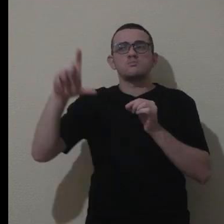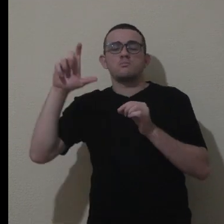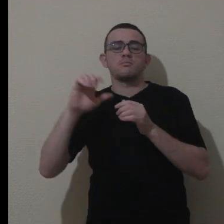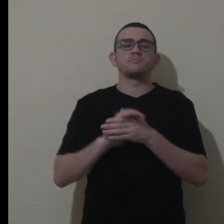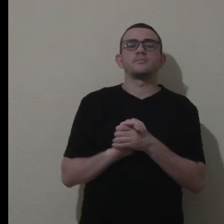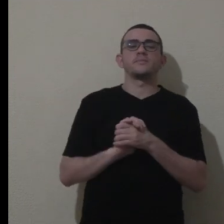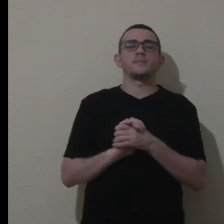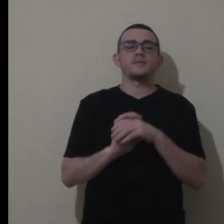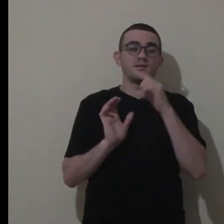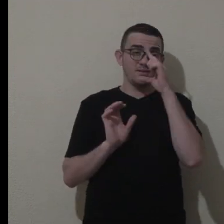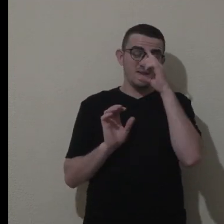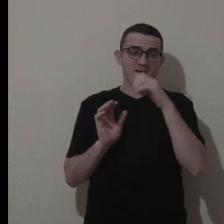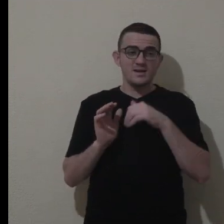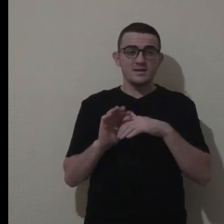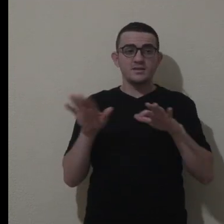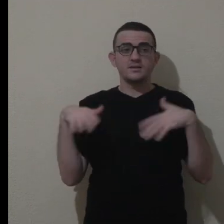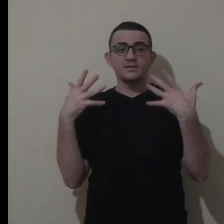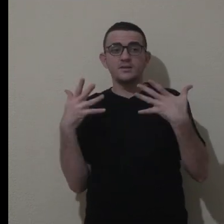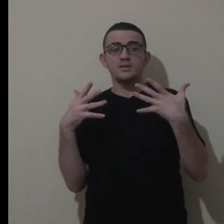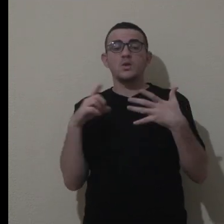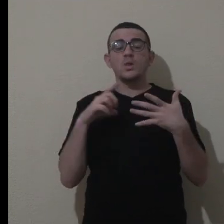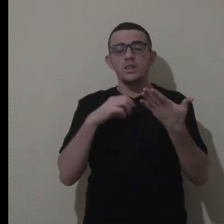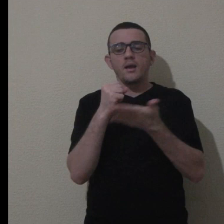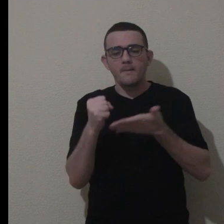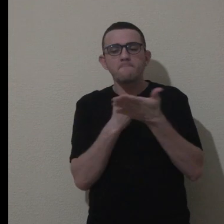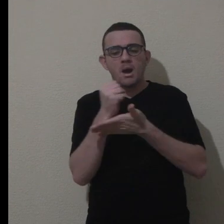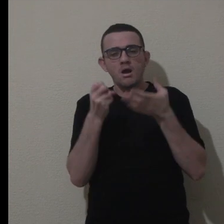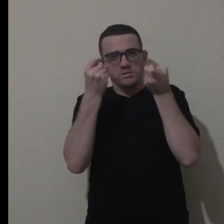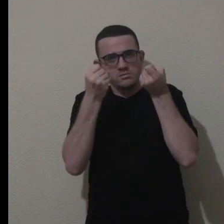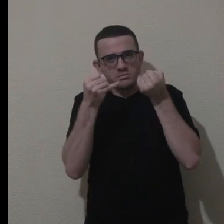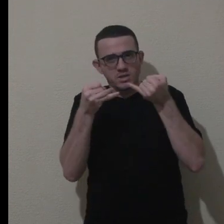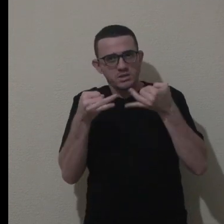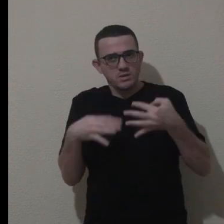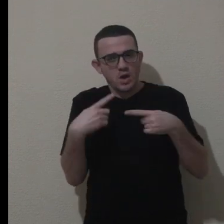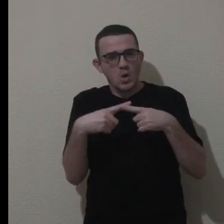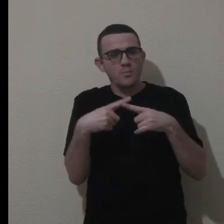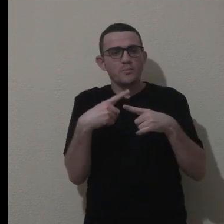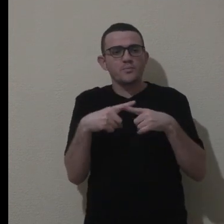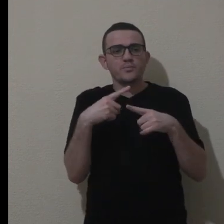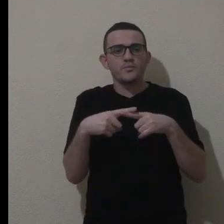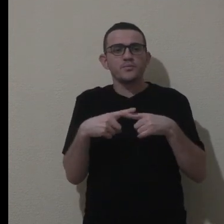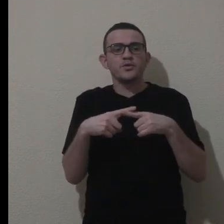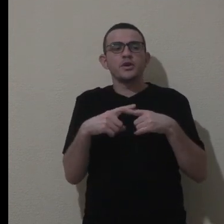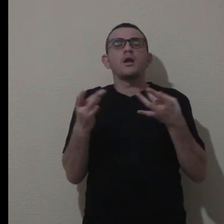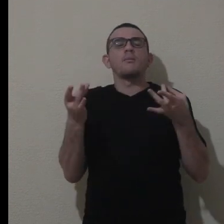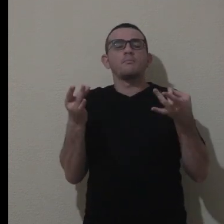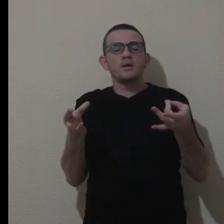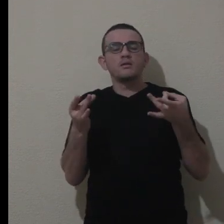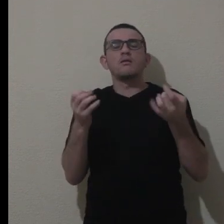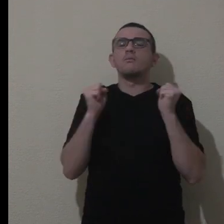para cá, né? Tá? E que realmente tem bases para explicar, né, por que ela